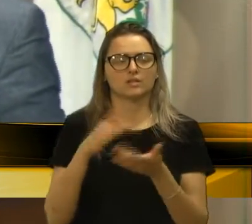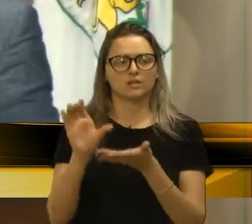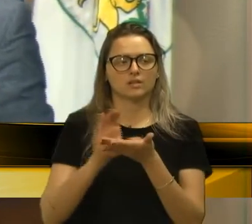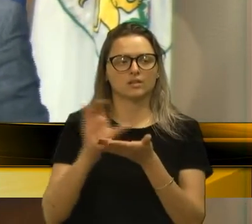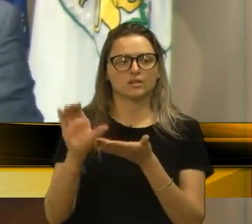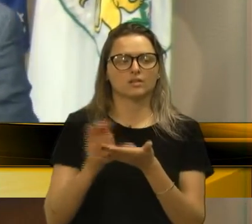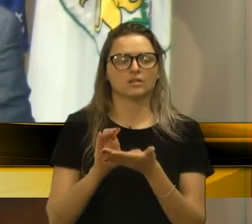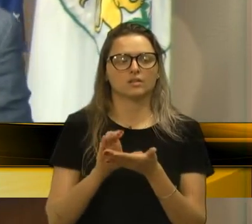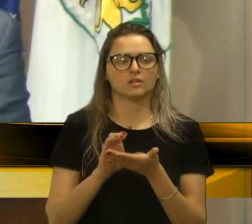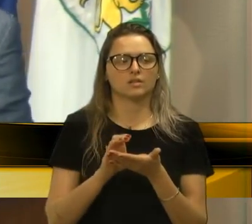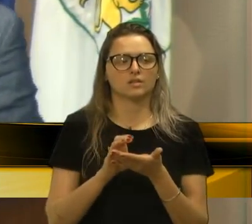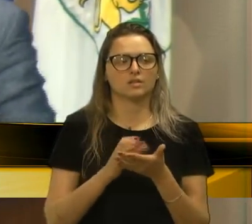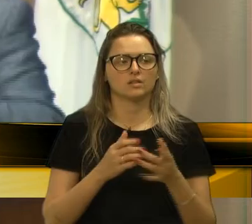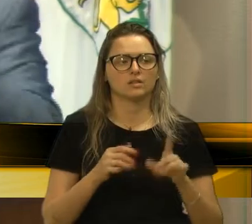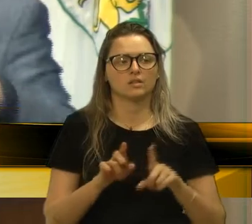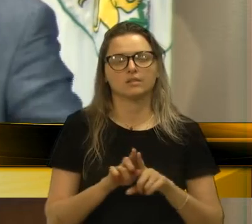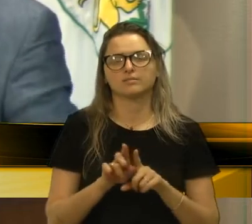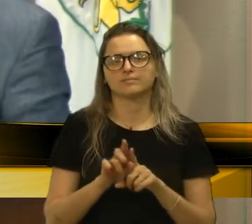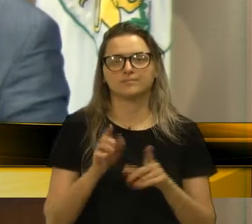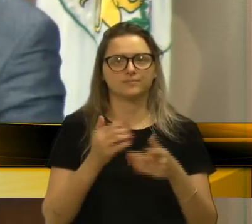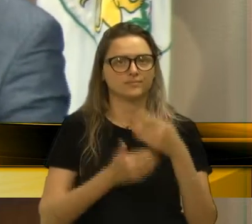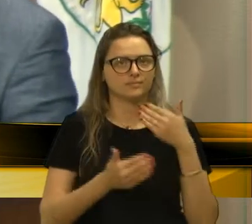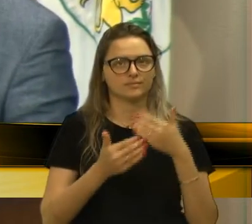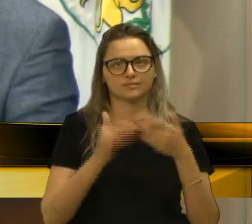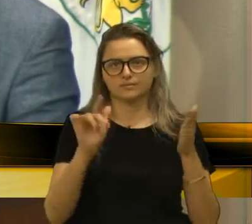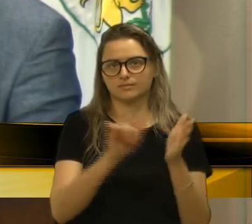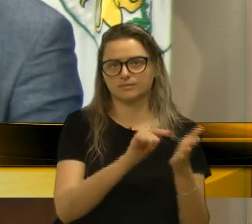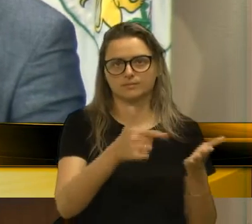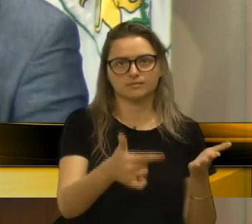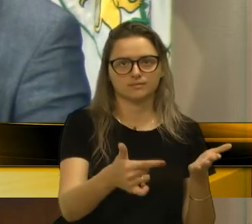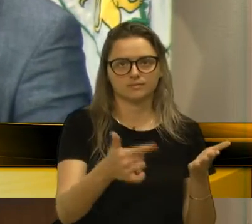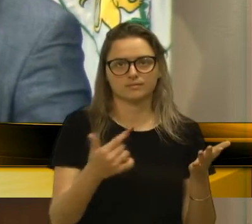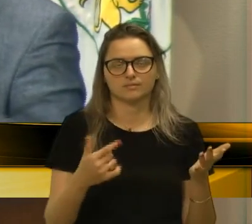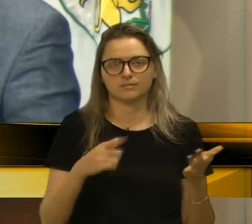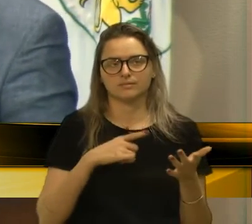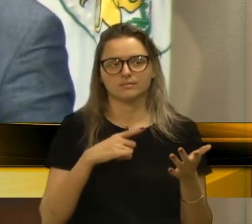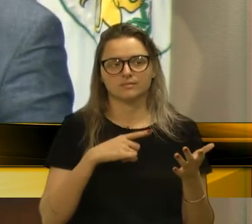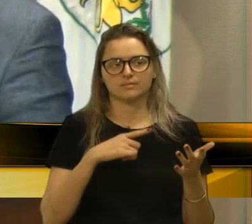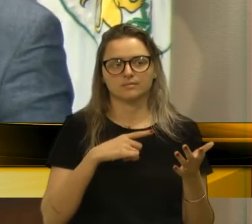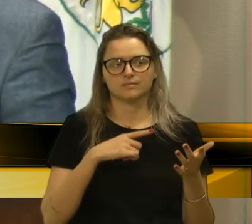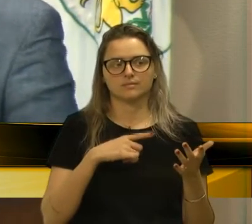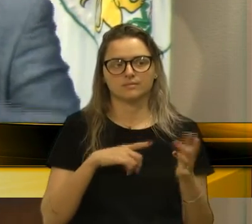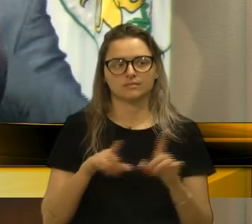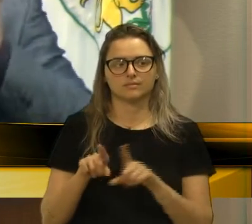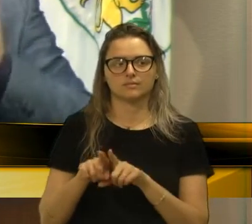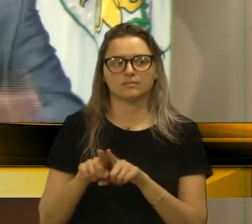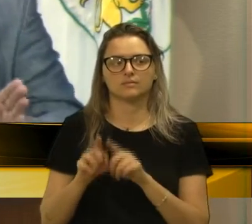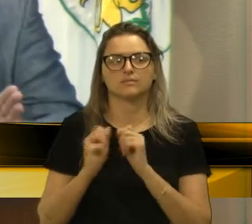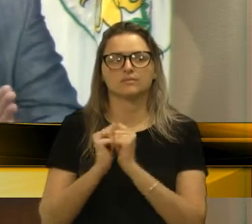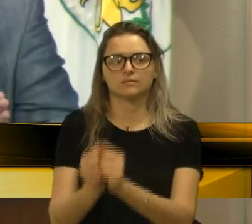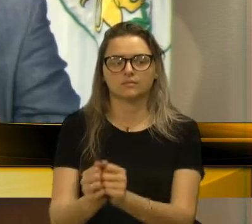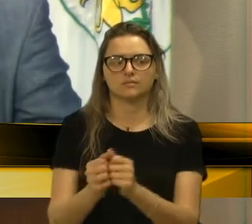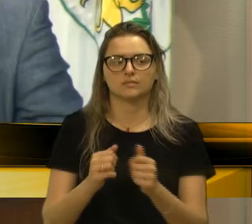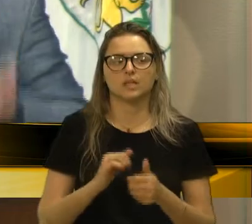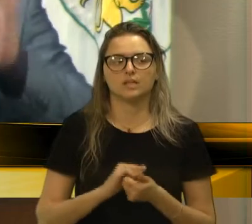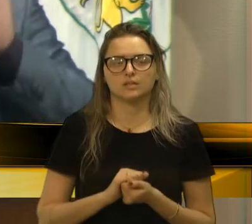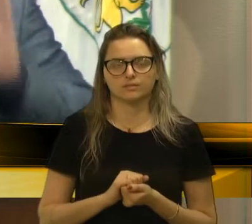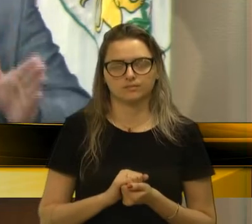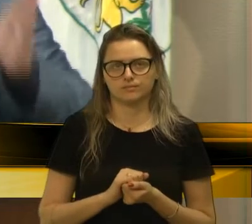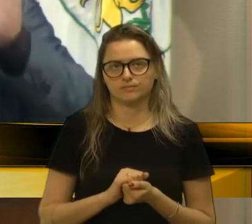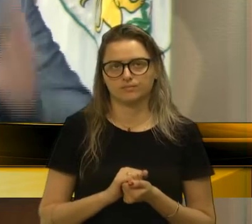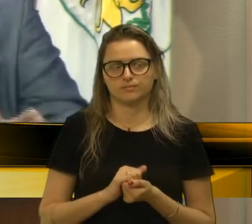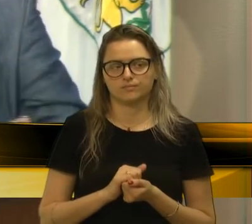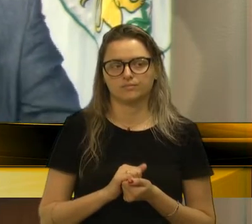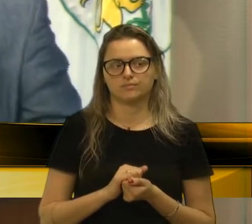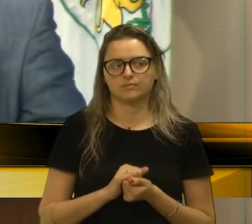fazer o seu trabalho. Do jeito que o senhor fala, parece que todos os jornalistas só dependem de verba publicitária. Então, respeite os outros veículos e fale de quem o senhor quer falar. Se quer